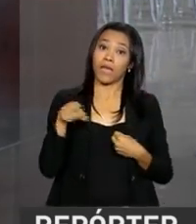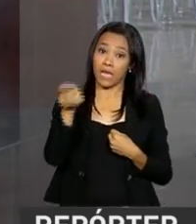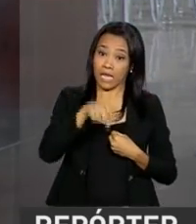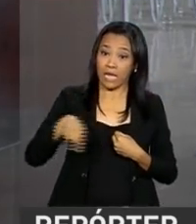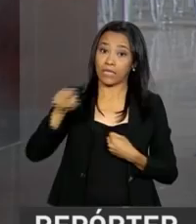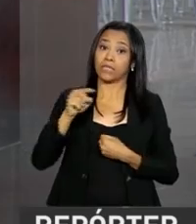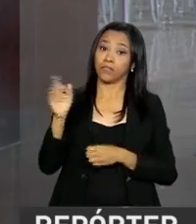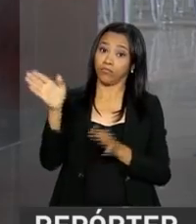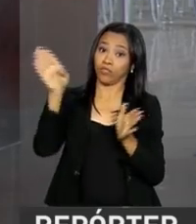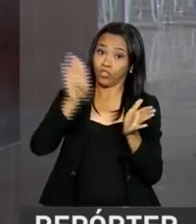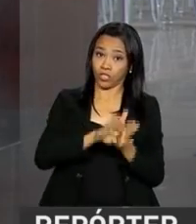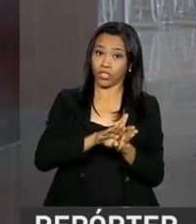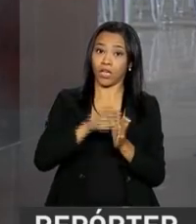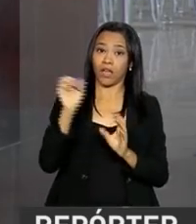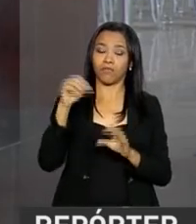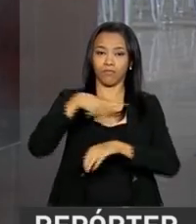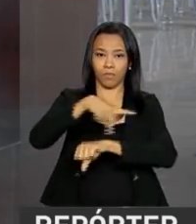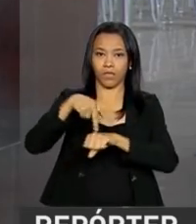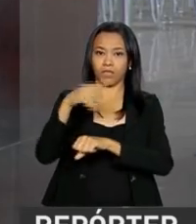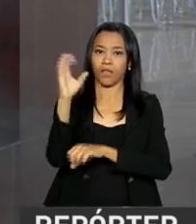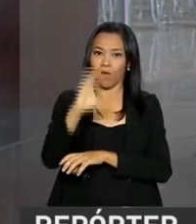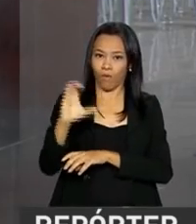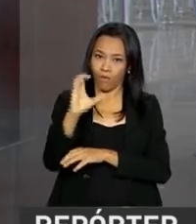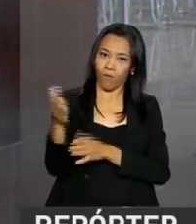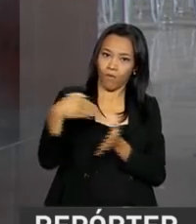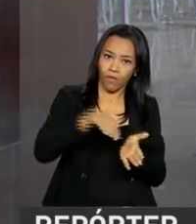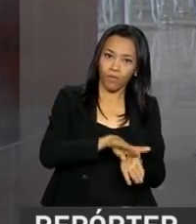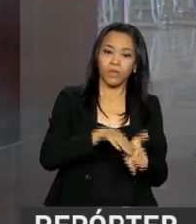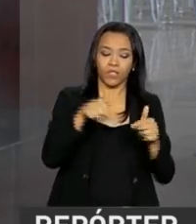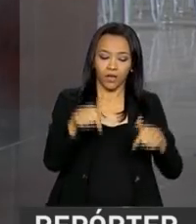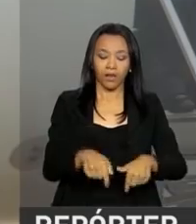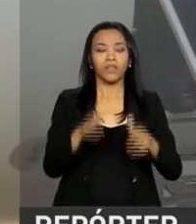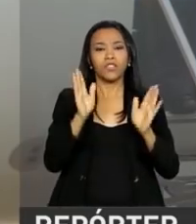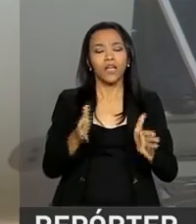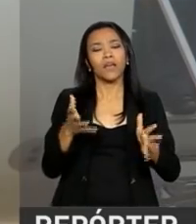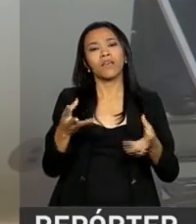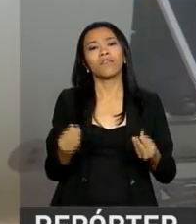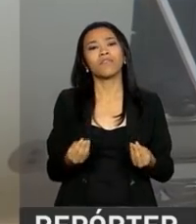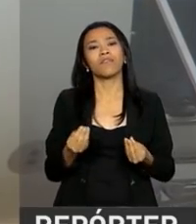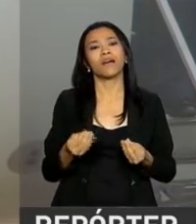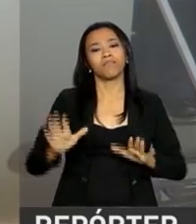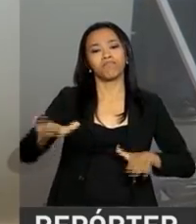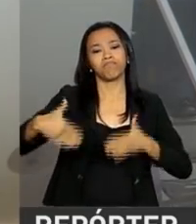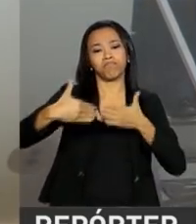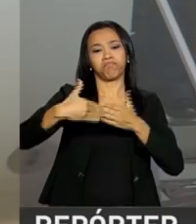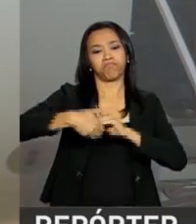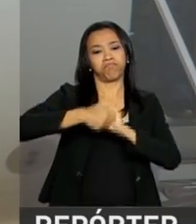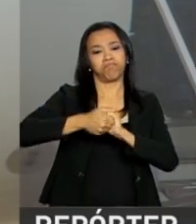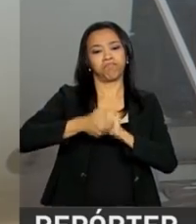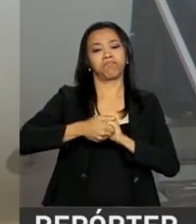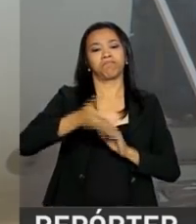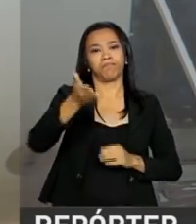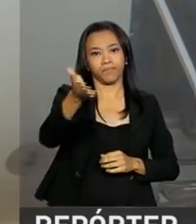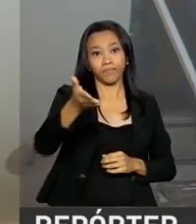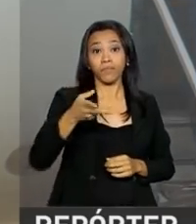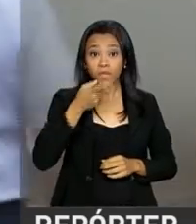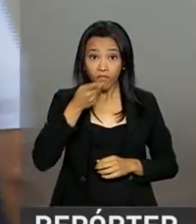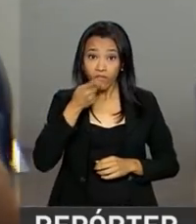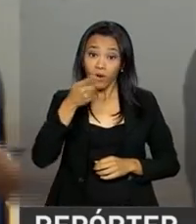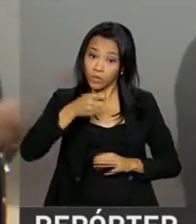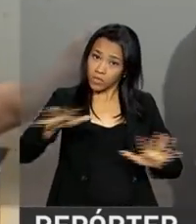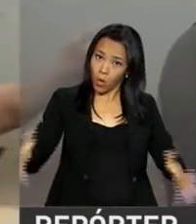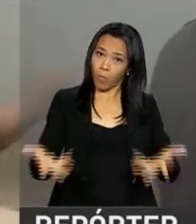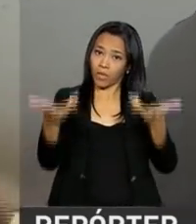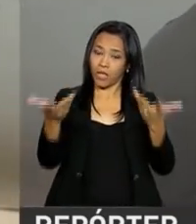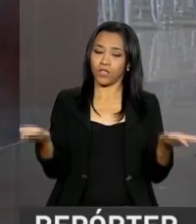hoje à tarde já chegaram a Brasília e foram recebidos na base aérea da capital pelo ministro da Defesa Raul jungman o ministro falou sobre essa homenagem de